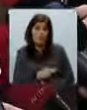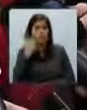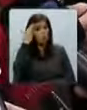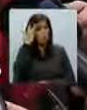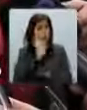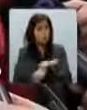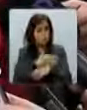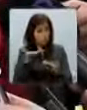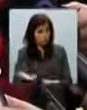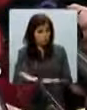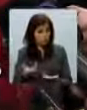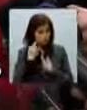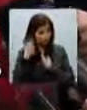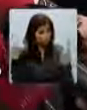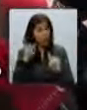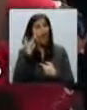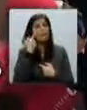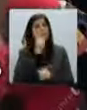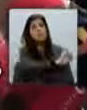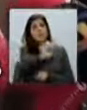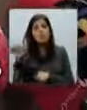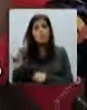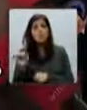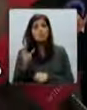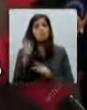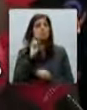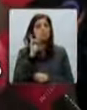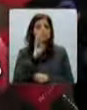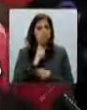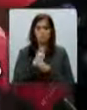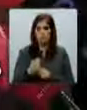desemprego, chama a vossa atenção, são especialmente significativos porque acontecem em janeiro.